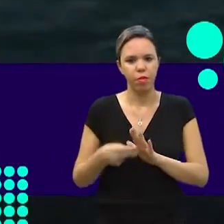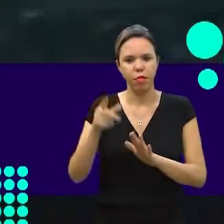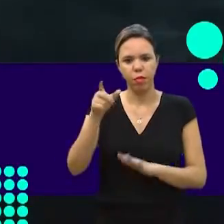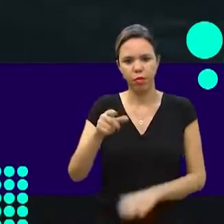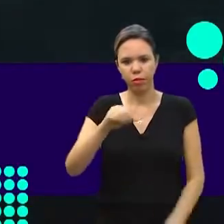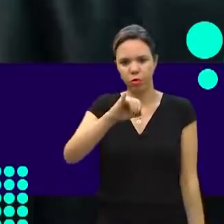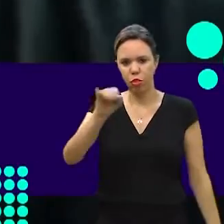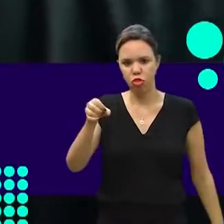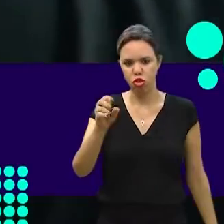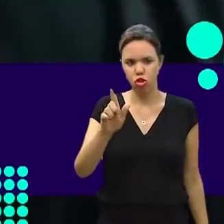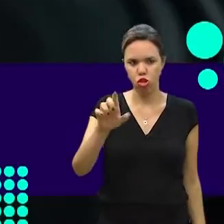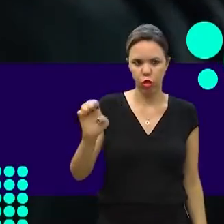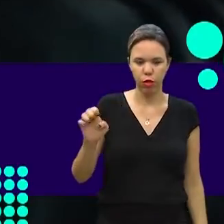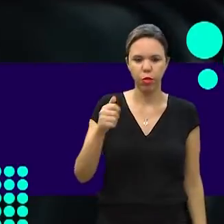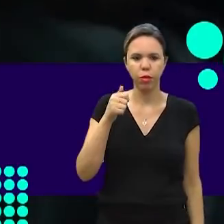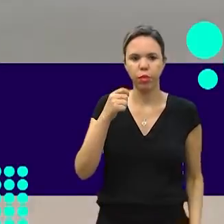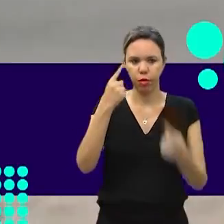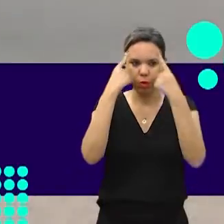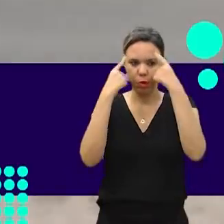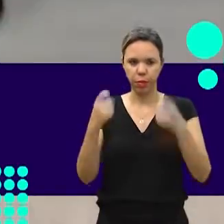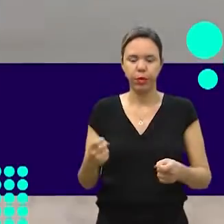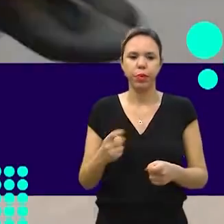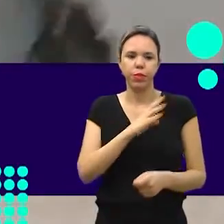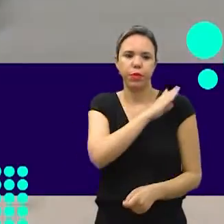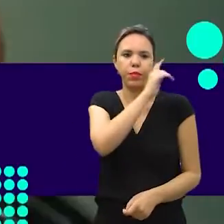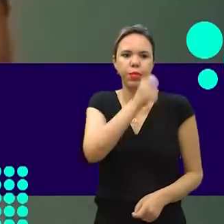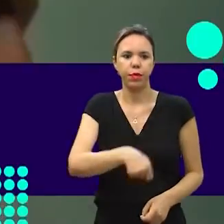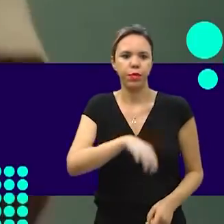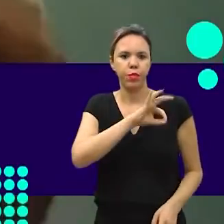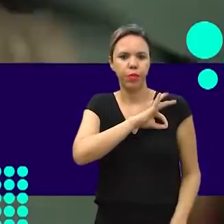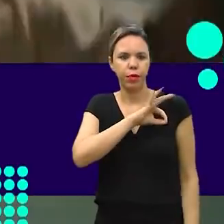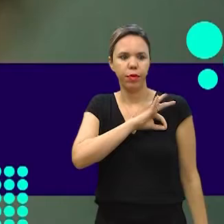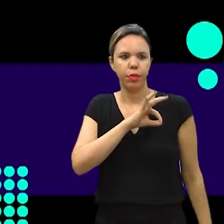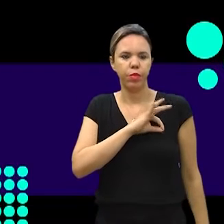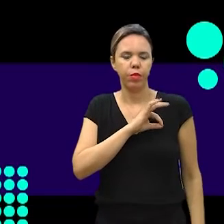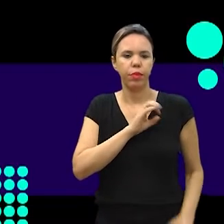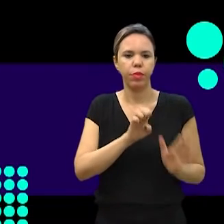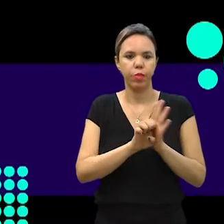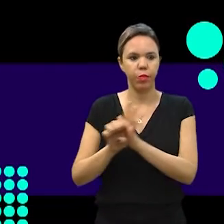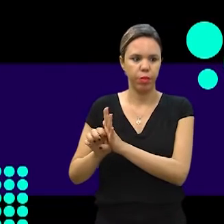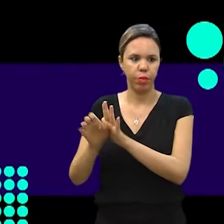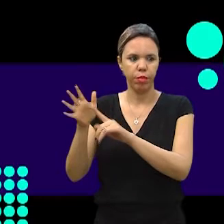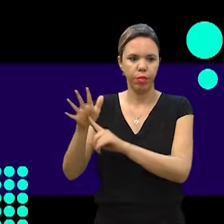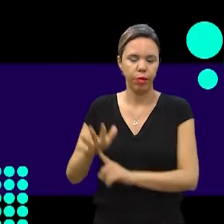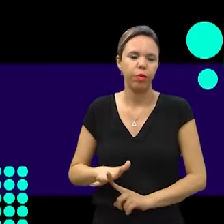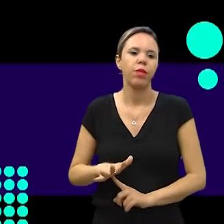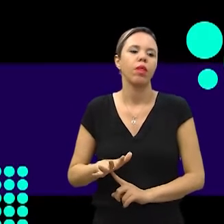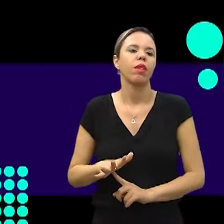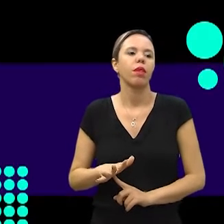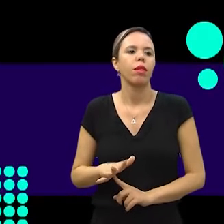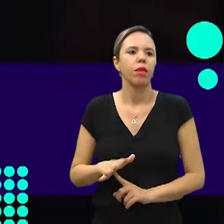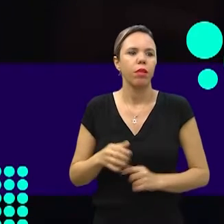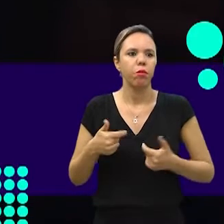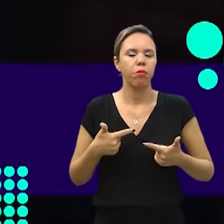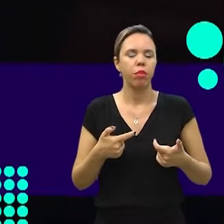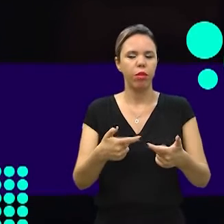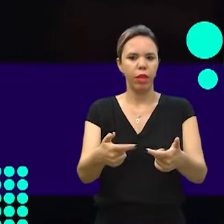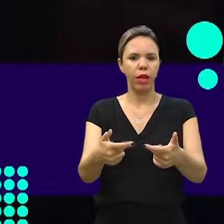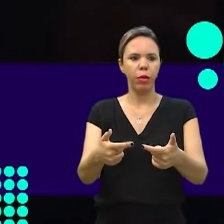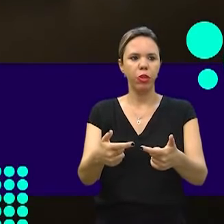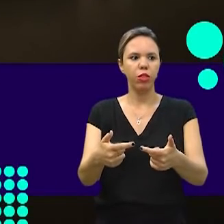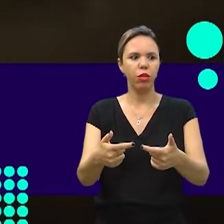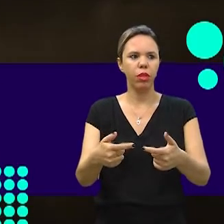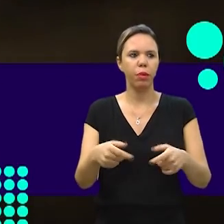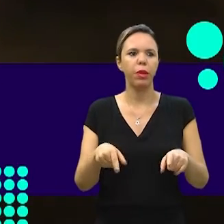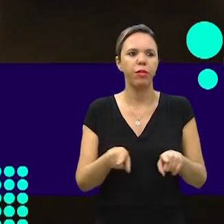Seu Jorge. De um lado, uma violenta ditadura militar, do outro, uma esquerda intimidada. Cercado por guerrilheiros